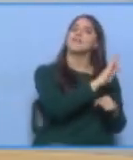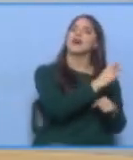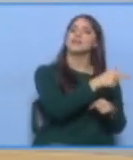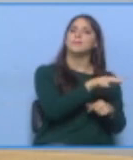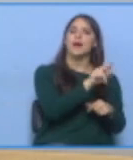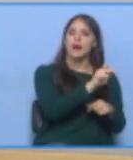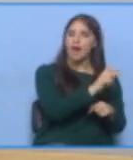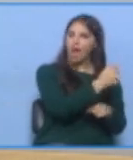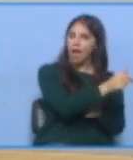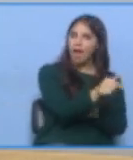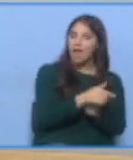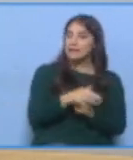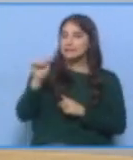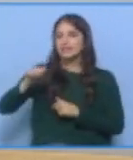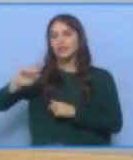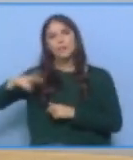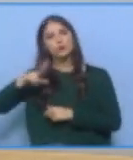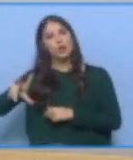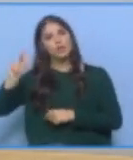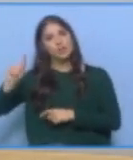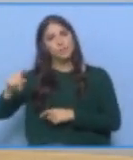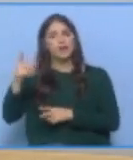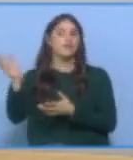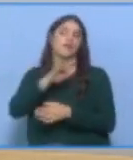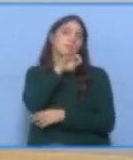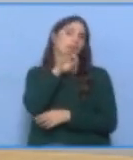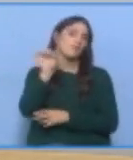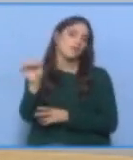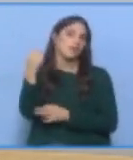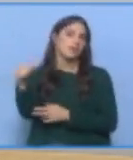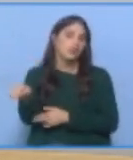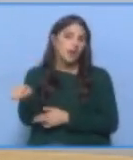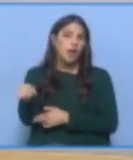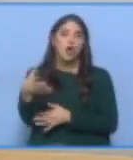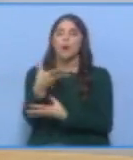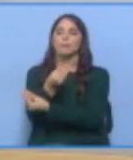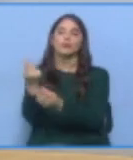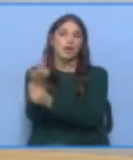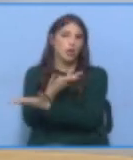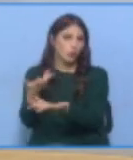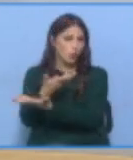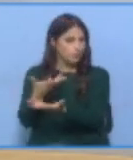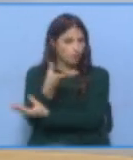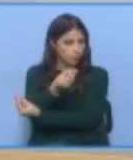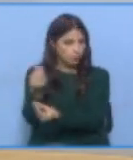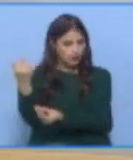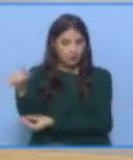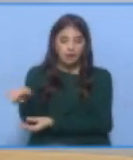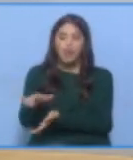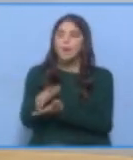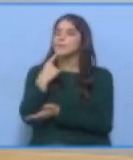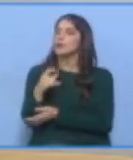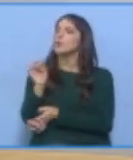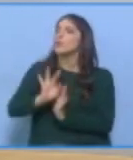Portugal. Sim. A família dele tinha bastantes meios económicos e então muitas vezes perguntavam onde é que ele queria ir de